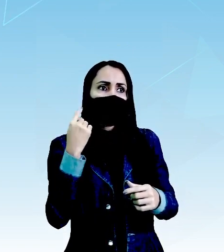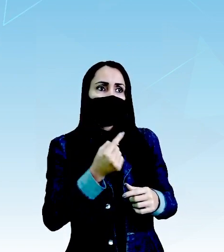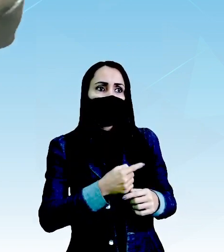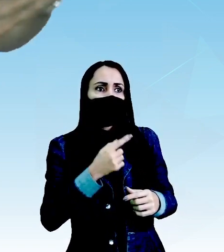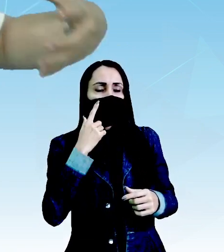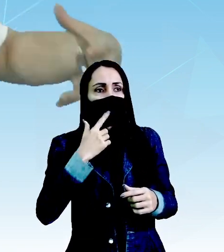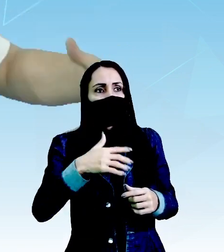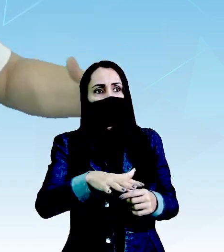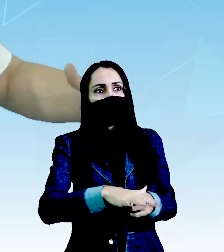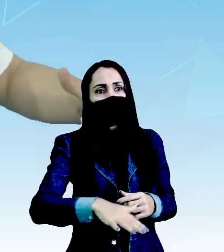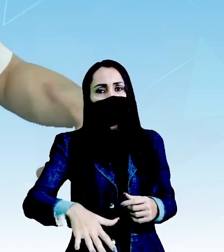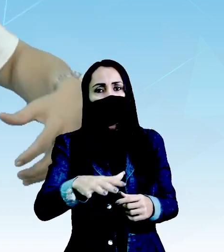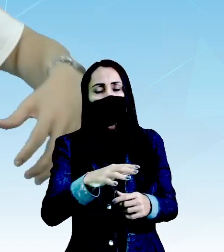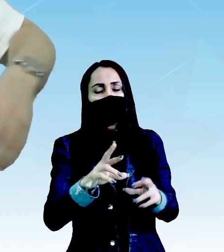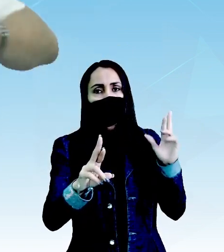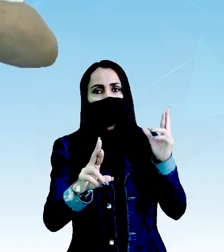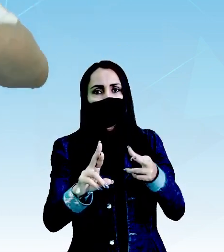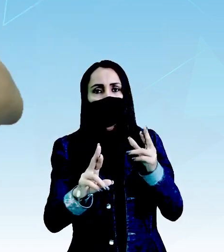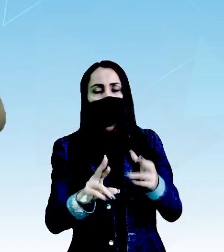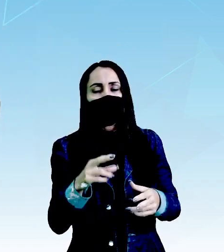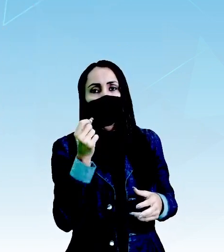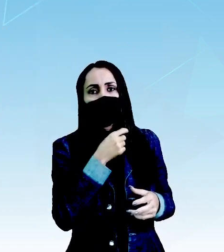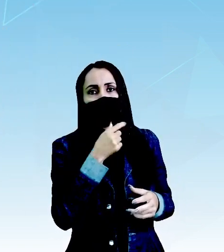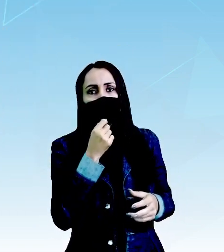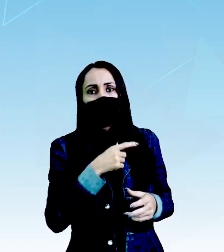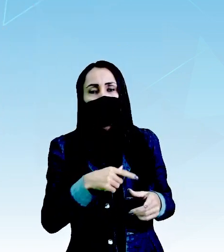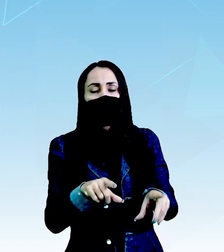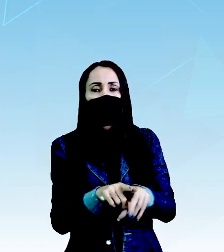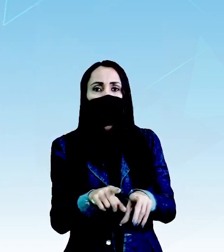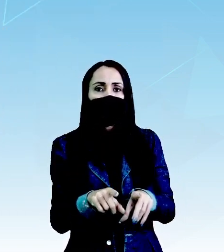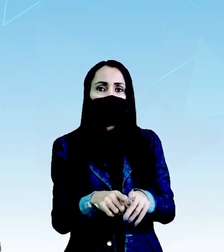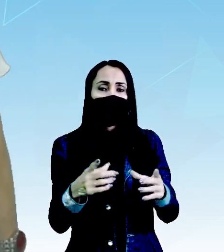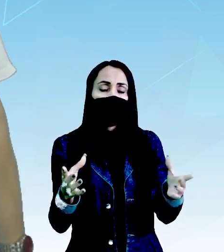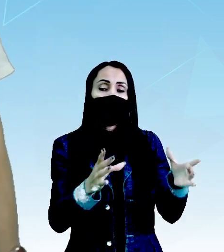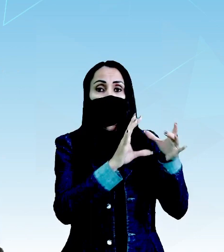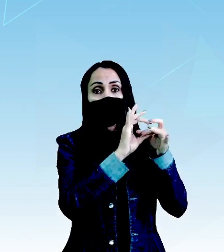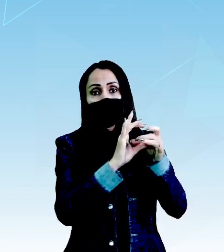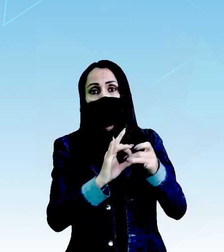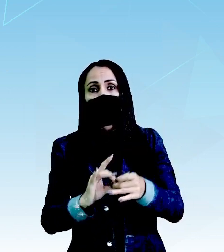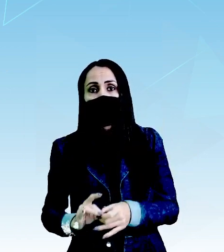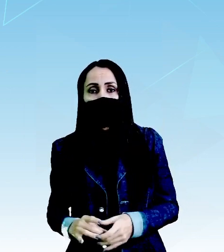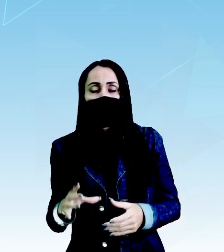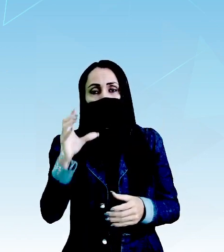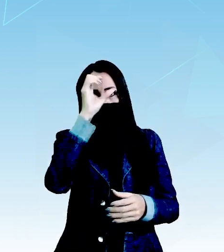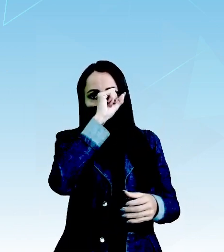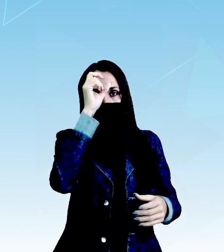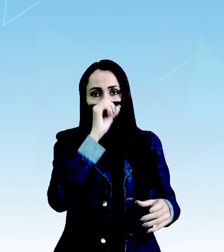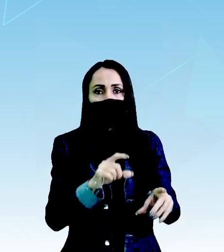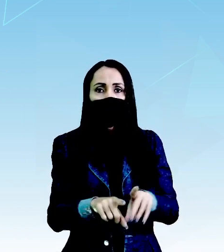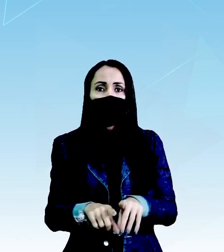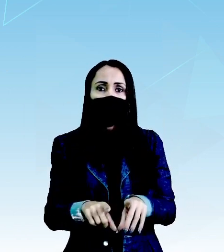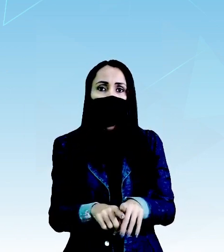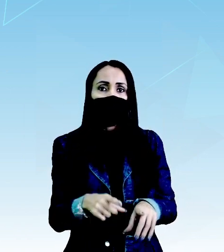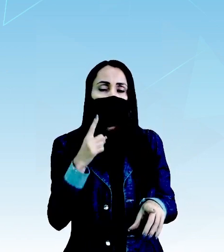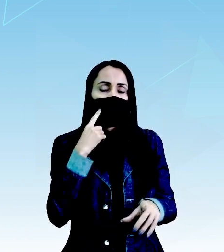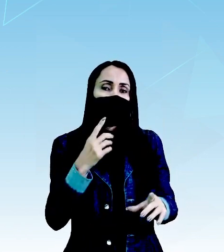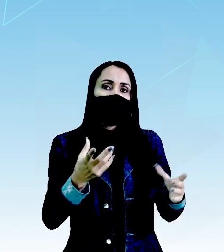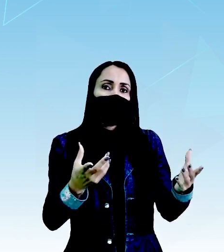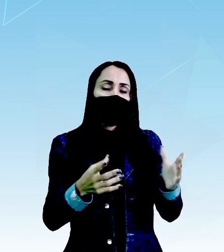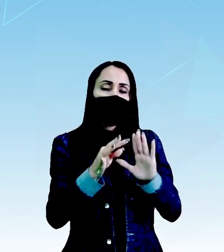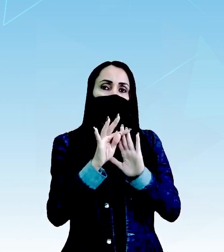cenário referente àquela piada, há um contexto. Mas aprendemos também que textos